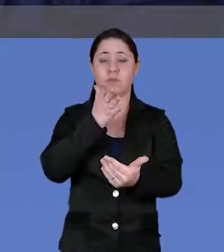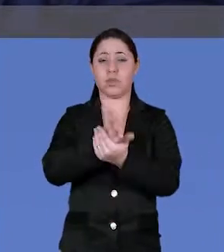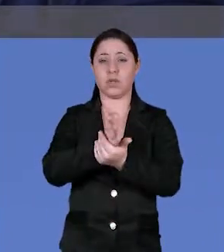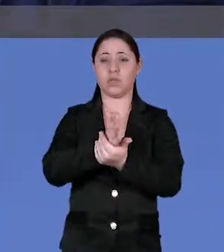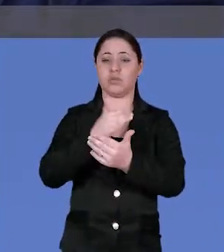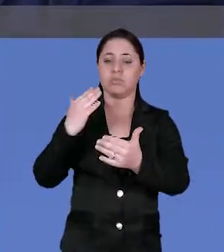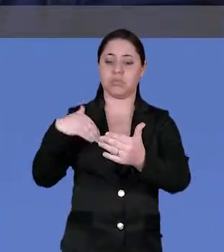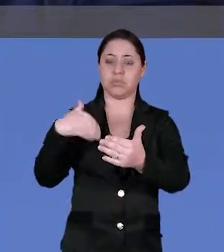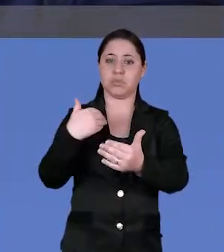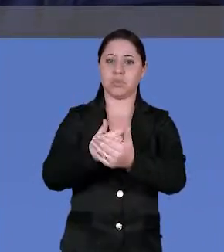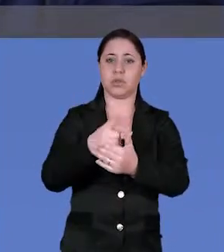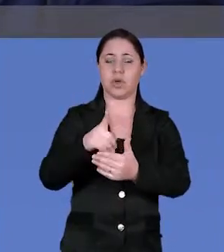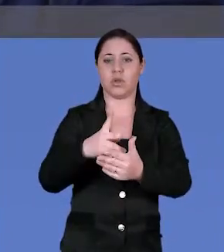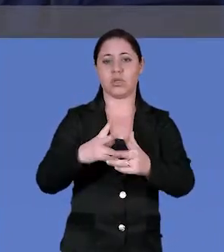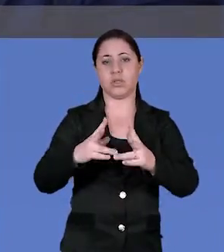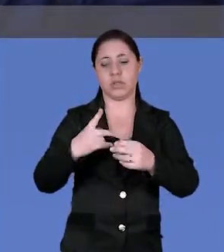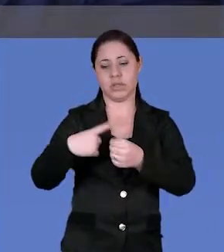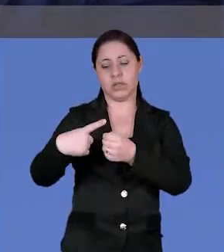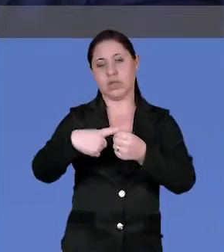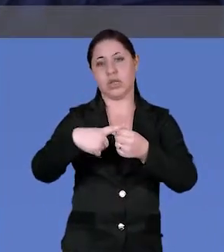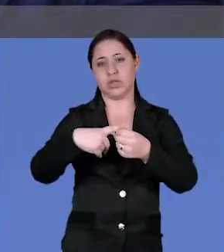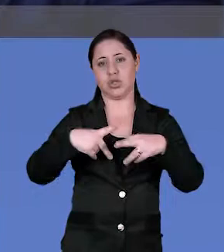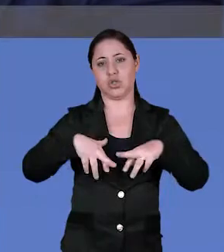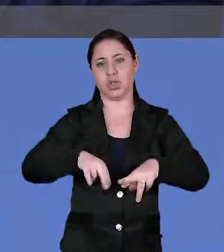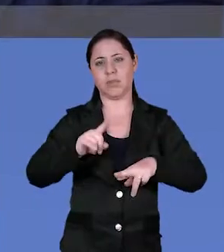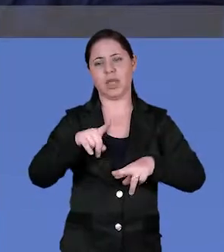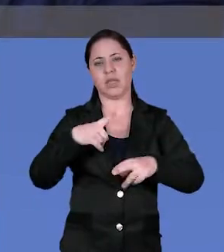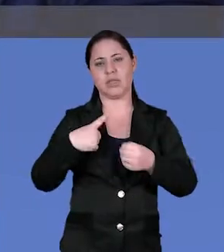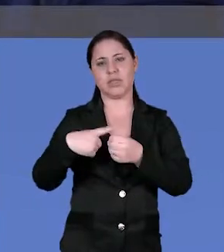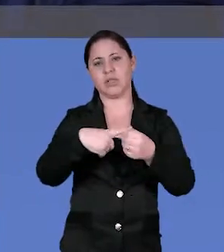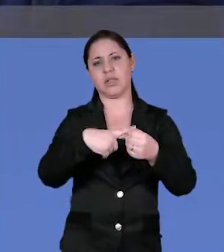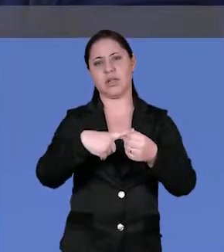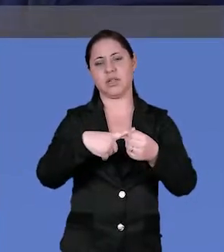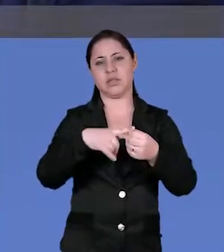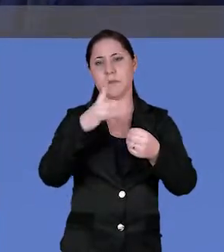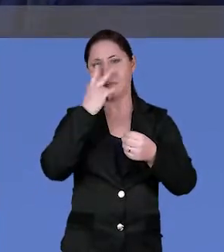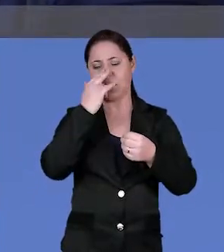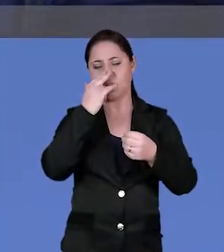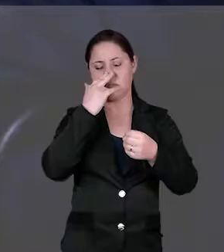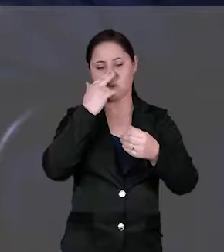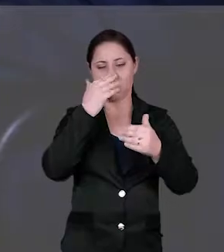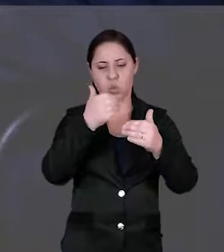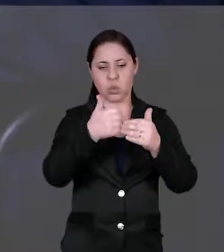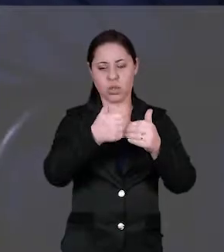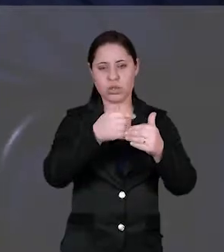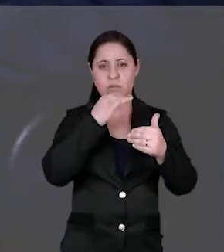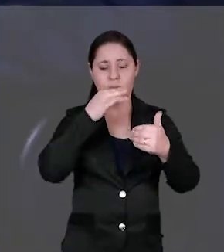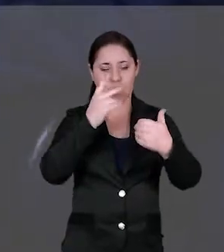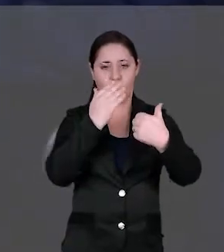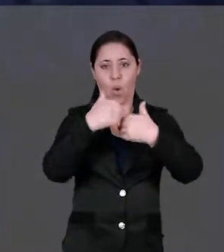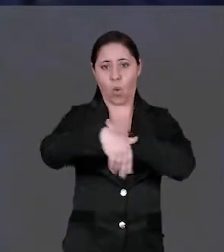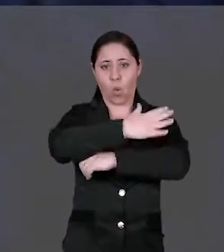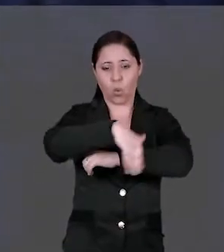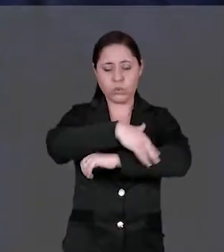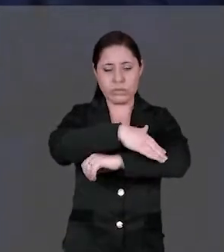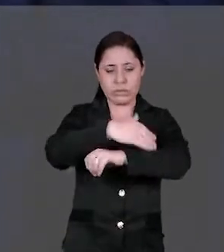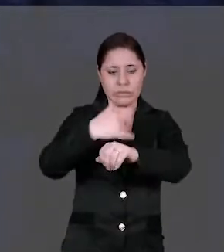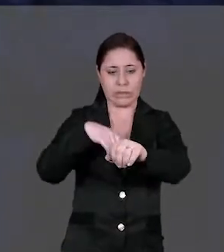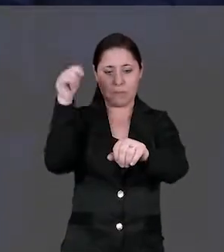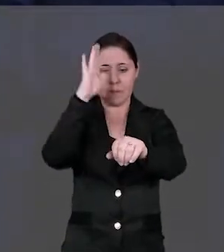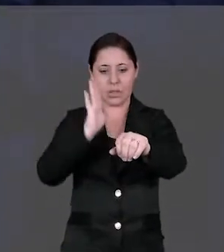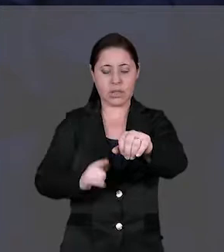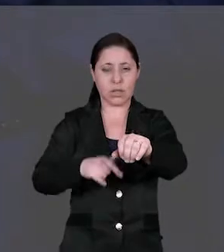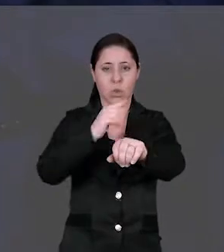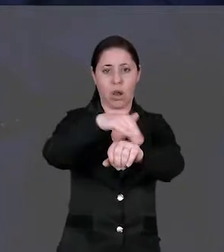enfrentamento que atende os 4 estados, que é a questão das cidades gêmeas. Está criando, já foi aprovado, nós